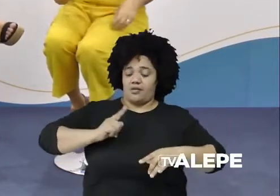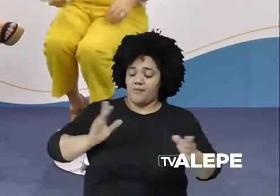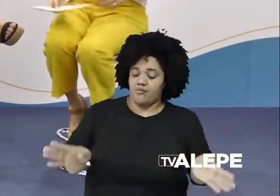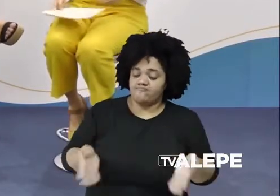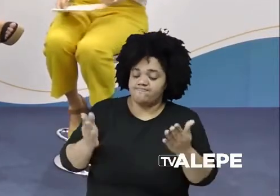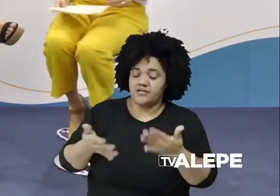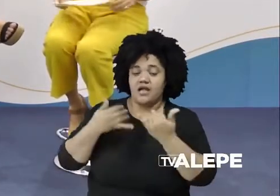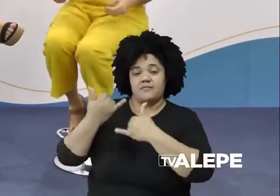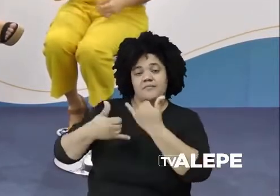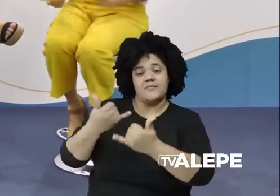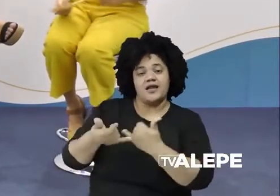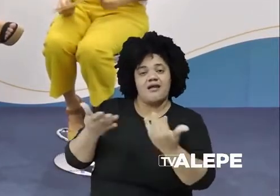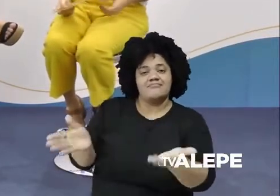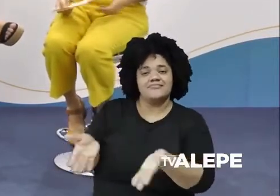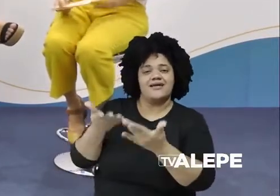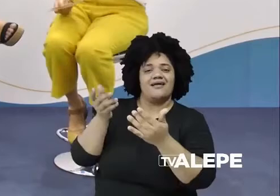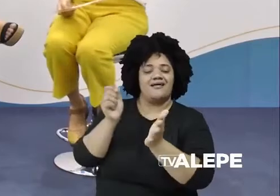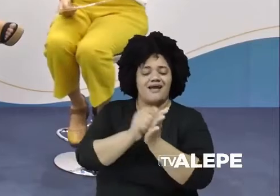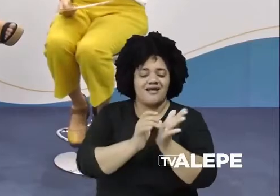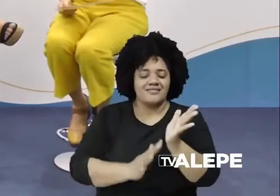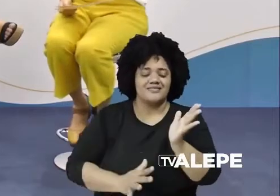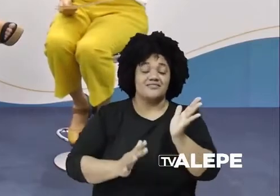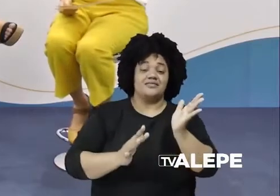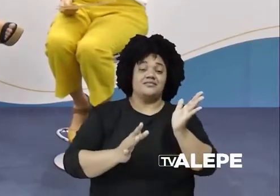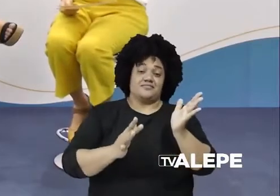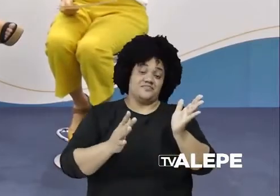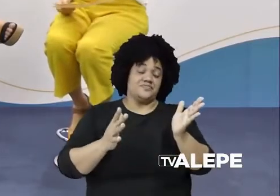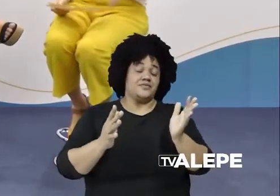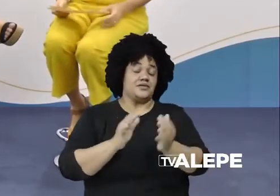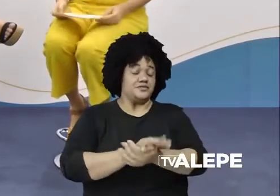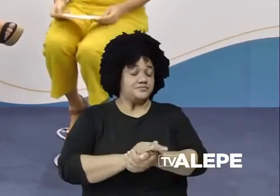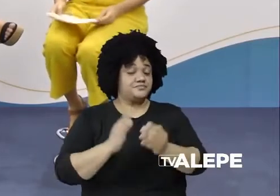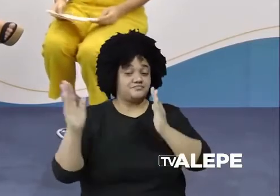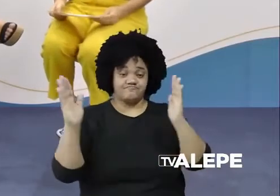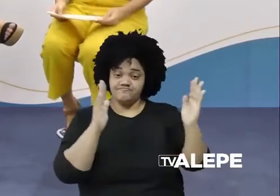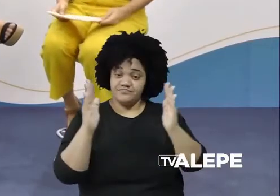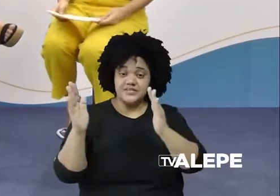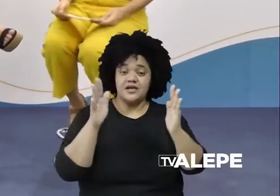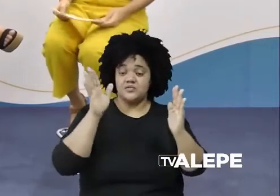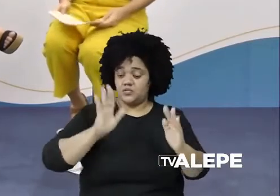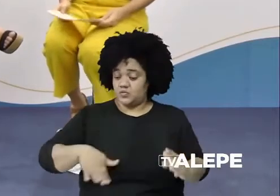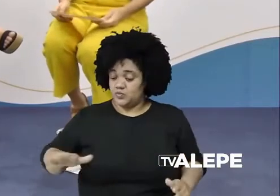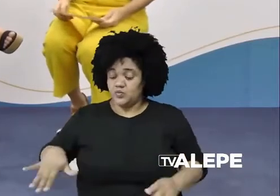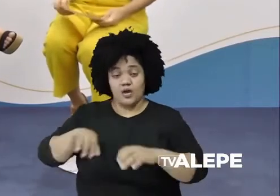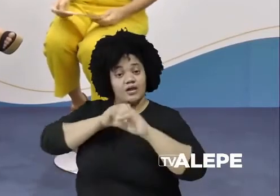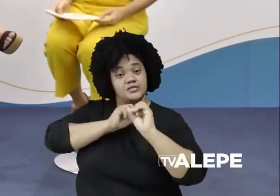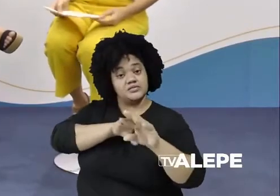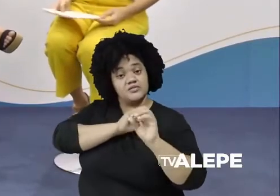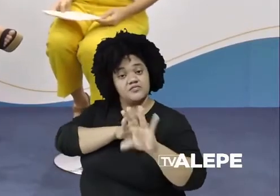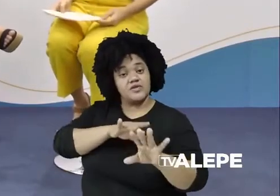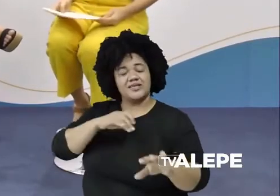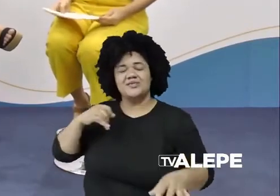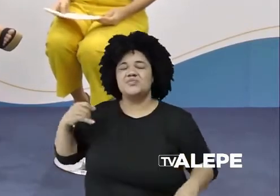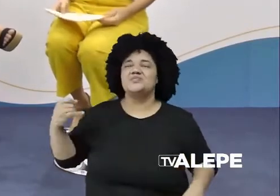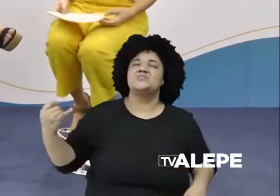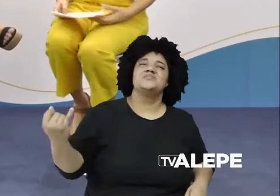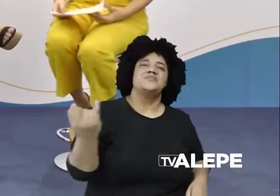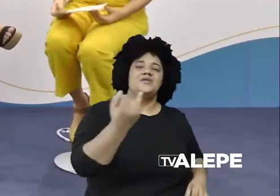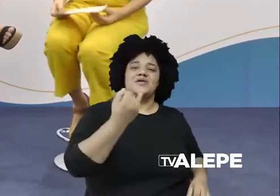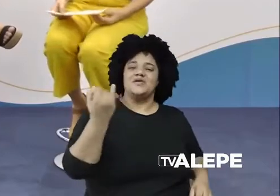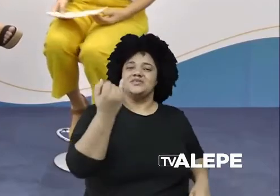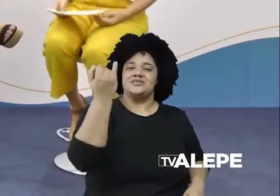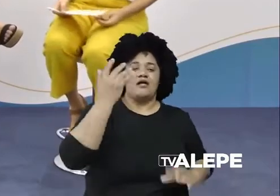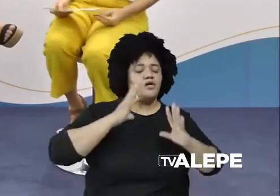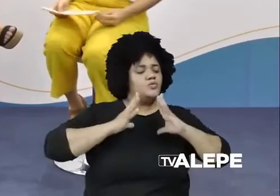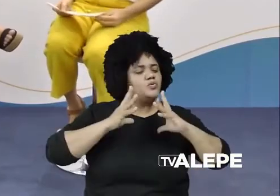as suas brincadeiras, as suas atividades, que nesse período da educação infantil, ele é fundamental, esse Isso.